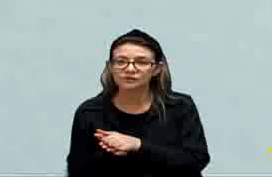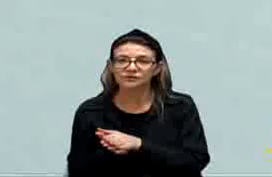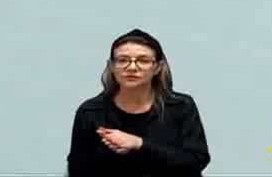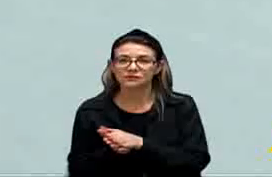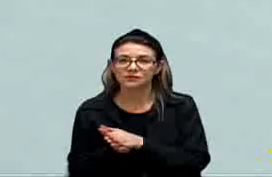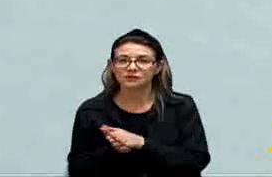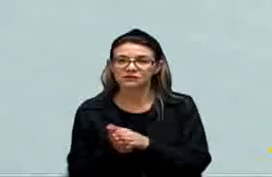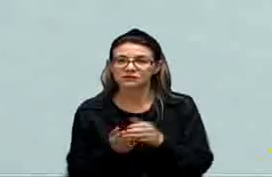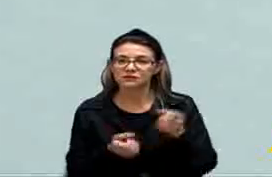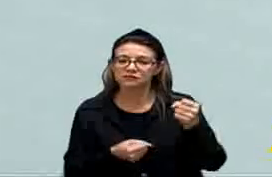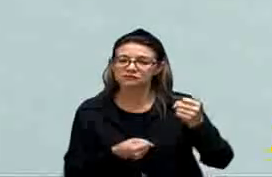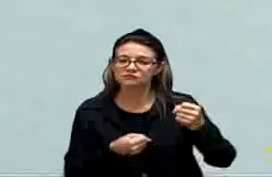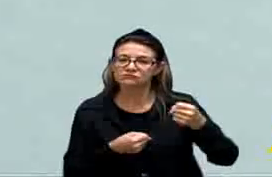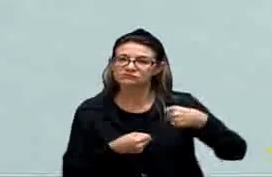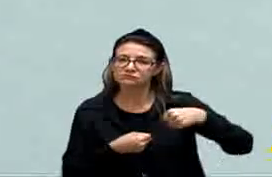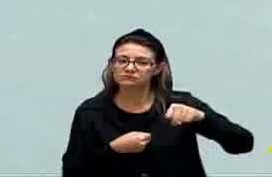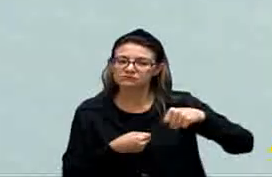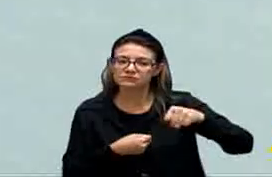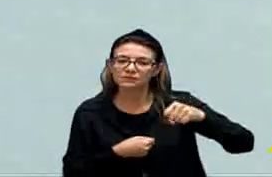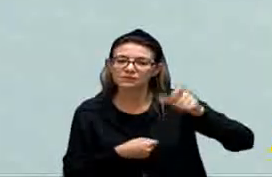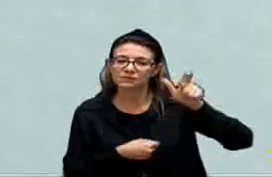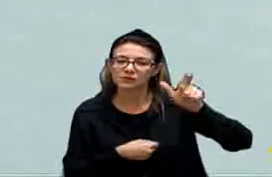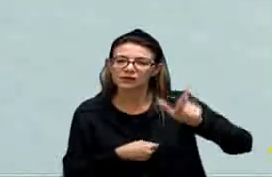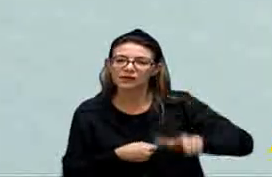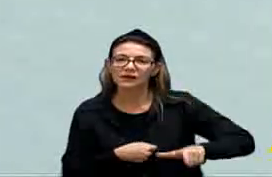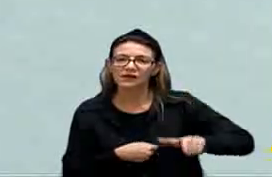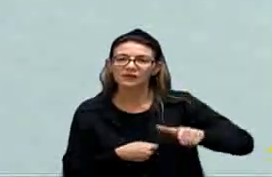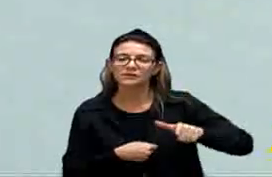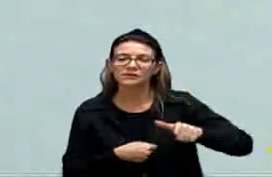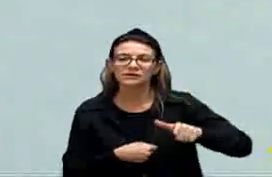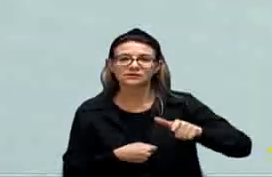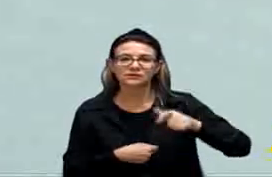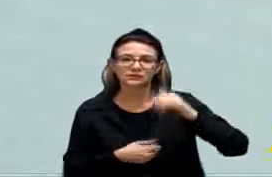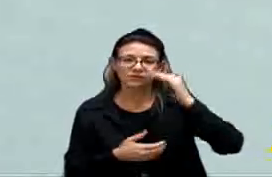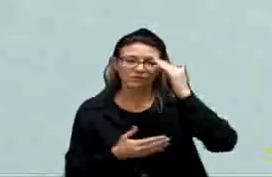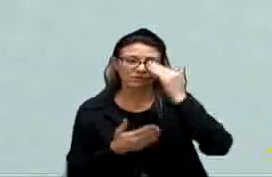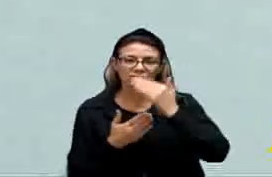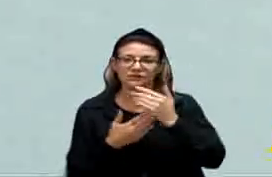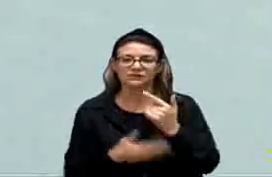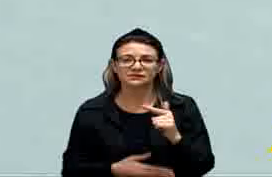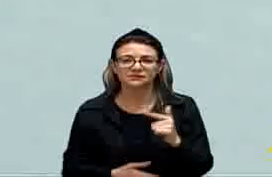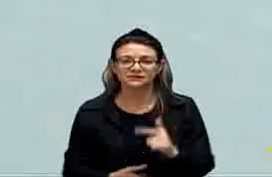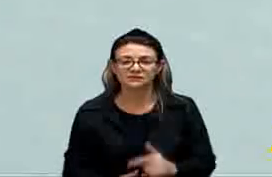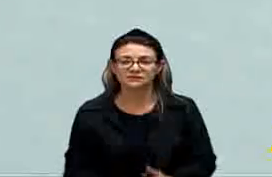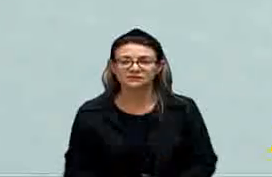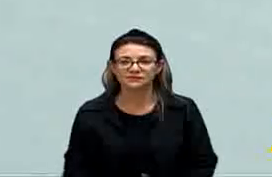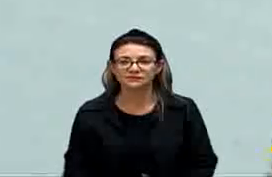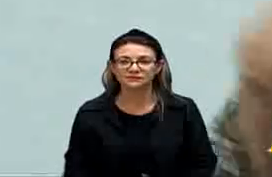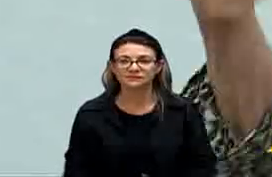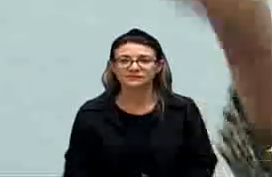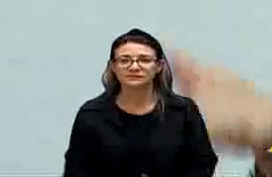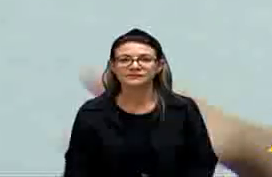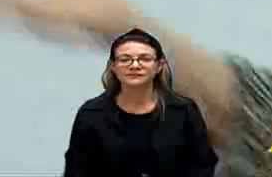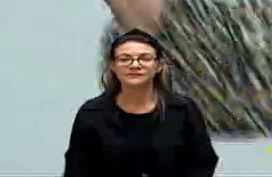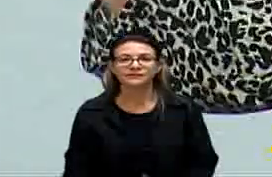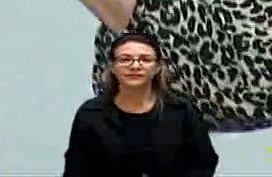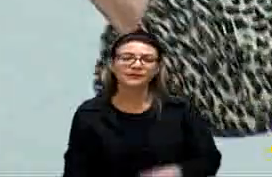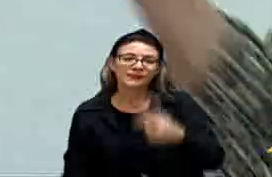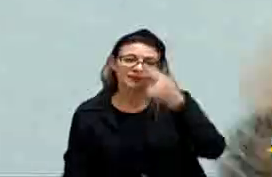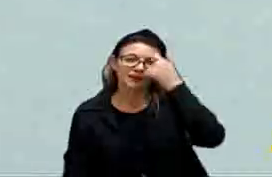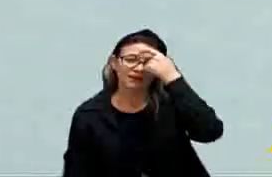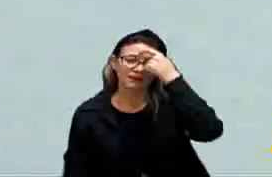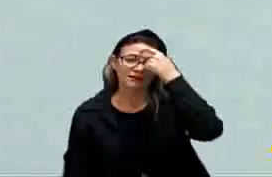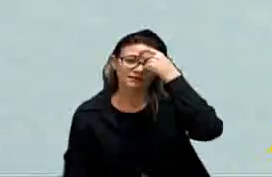nacionais isso é um reforço pra Secretaria de Meio Ambiente pra guarda municipal pra polícia militar e a conscientização o